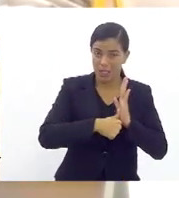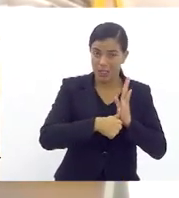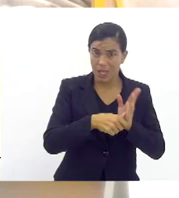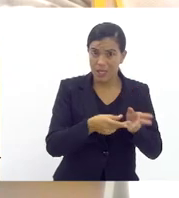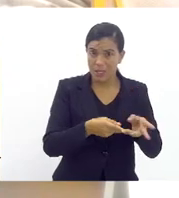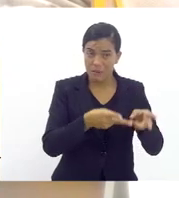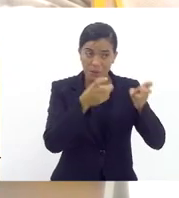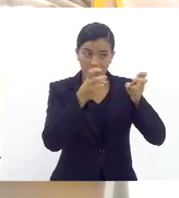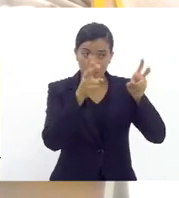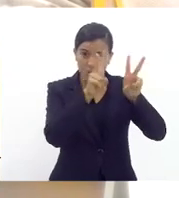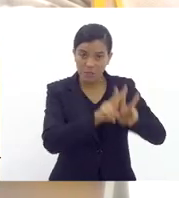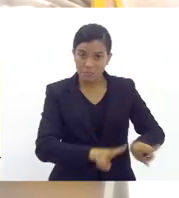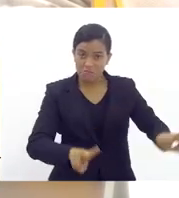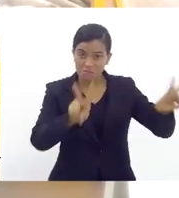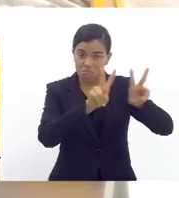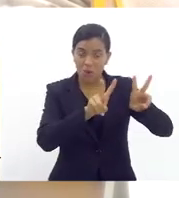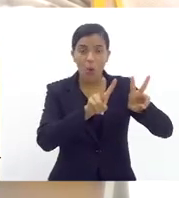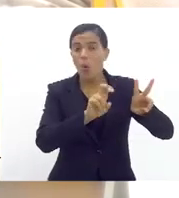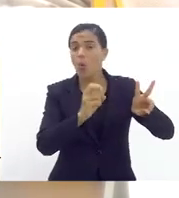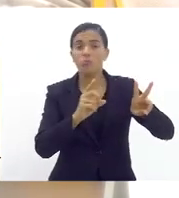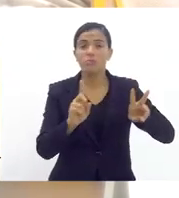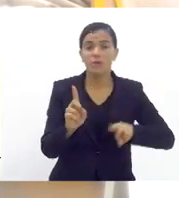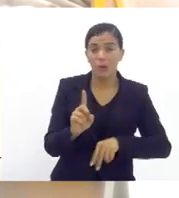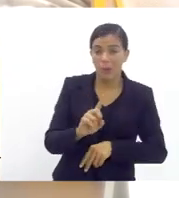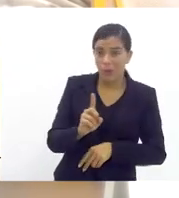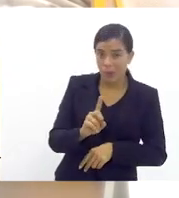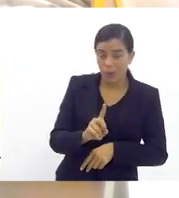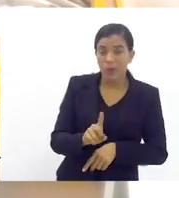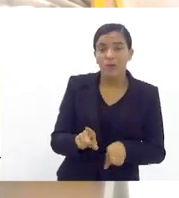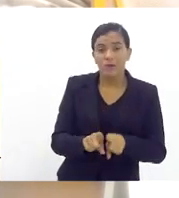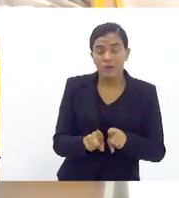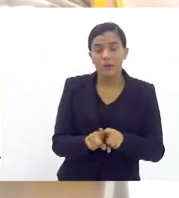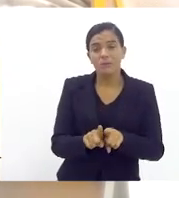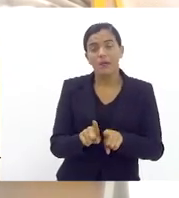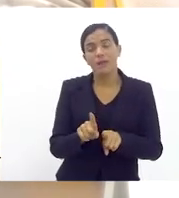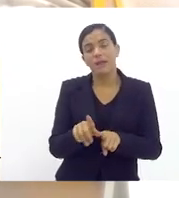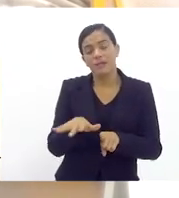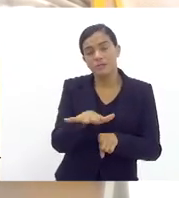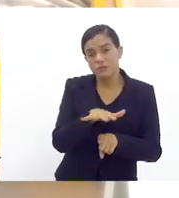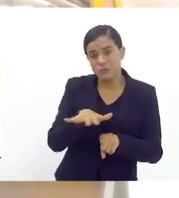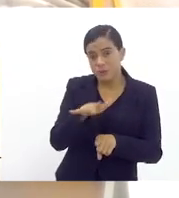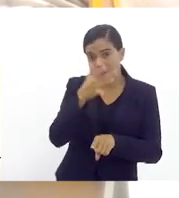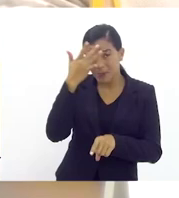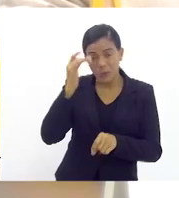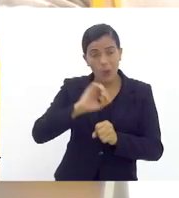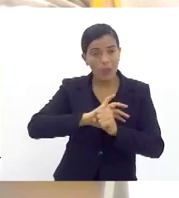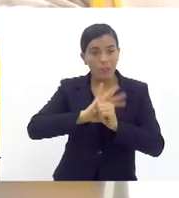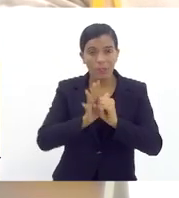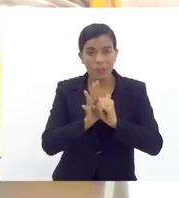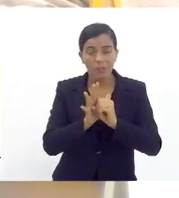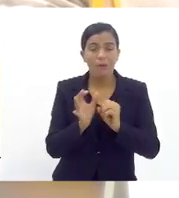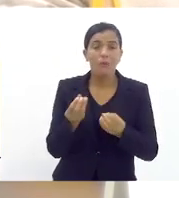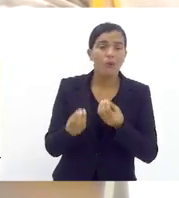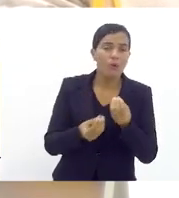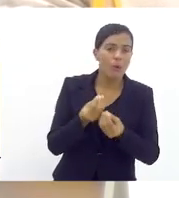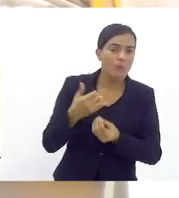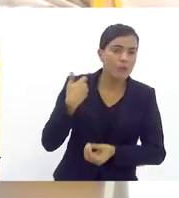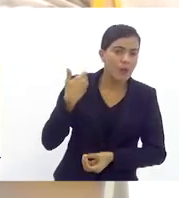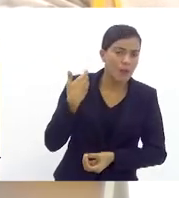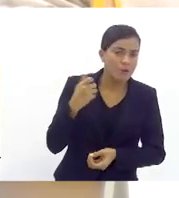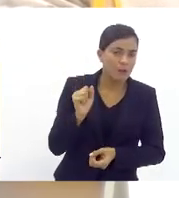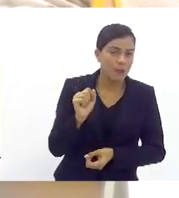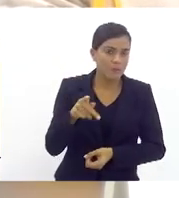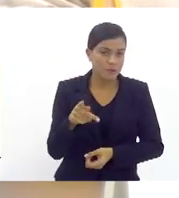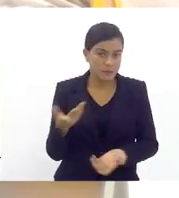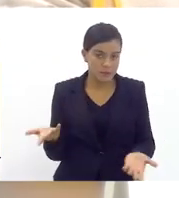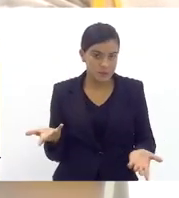autopercebida ou não? E a questão das pessoas não binárias, com que idade se